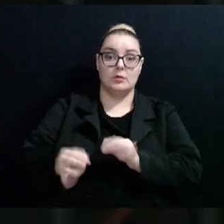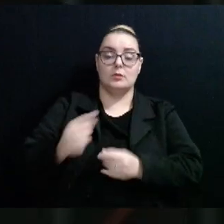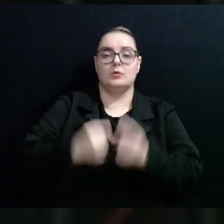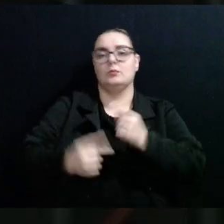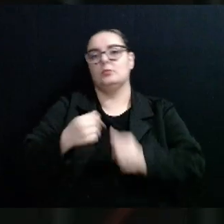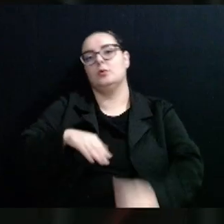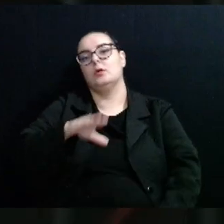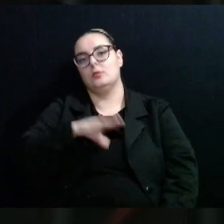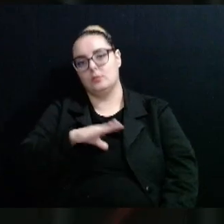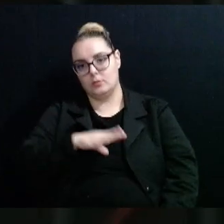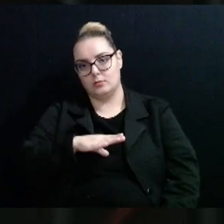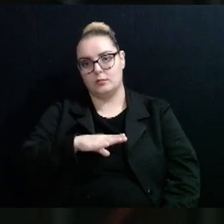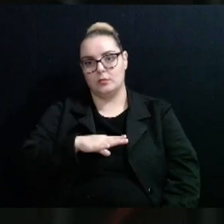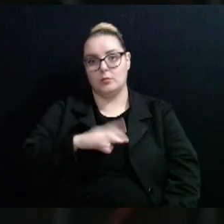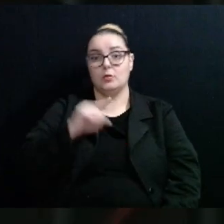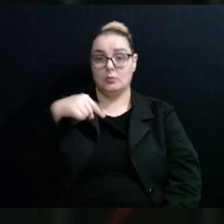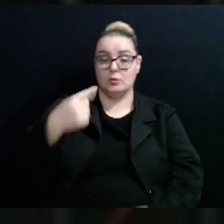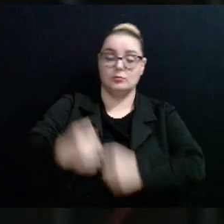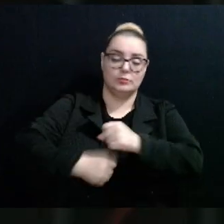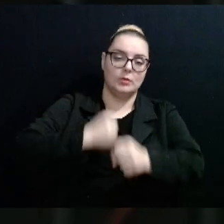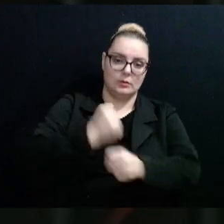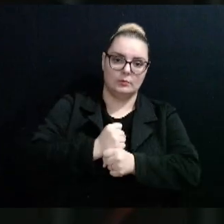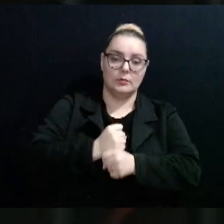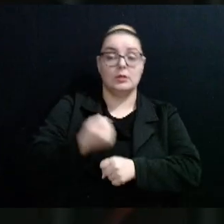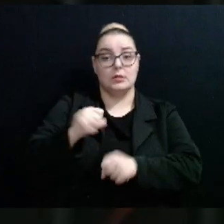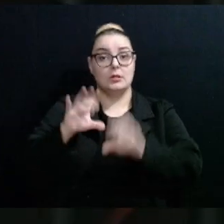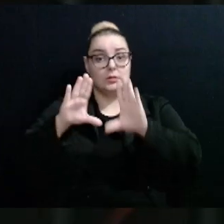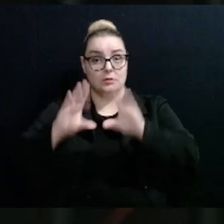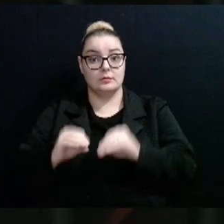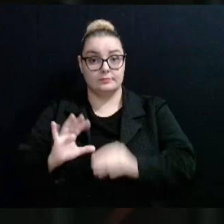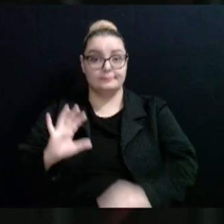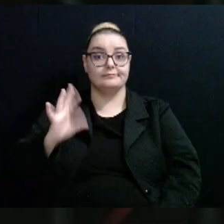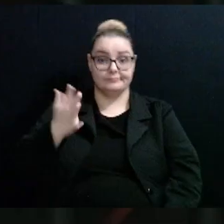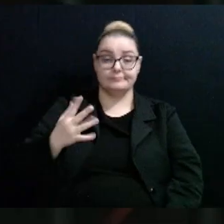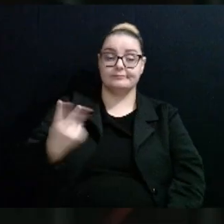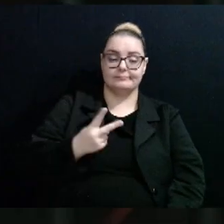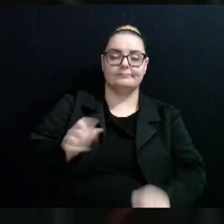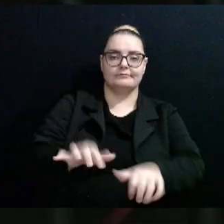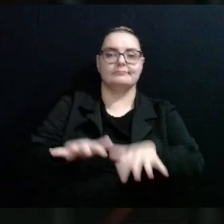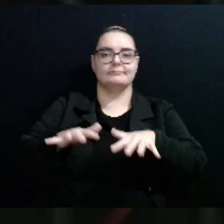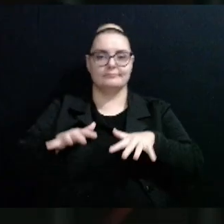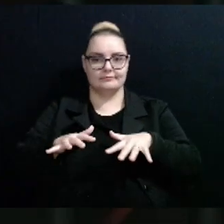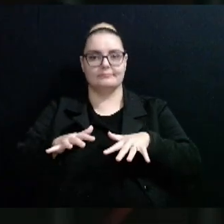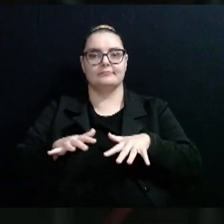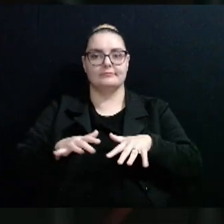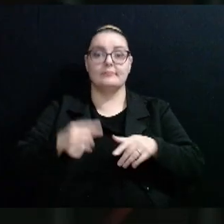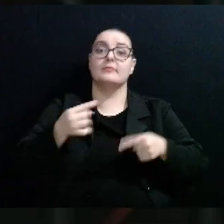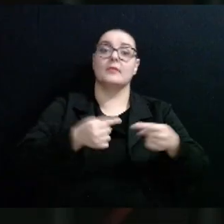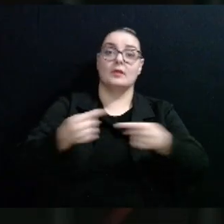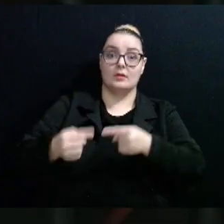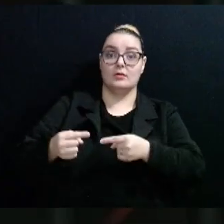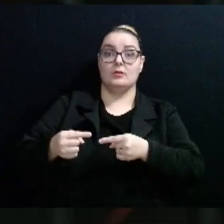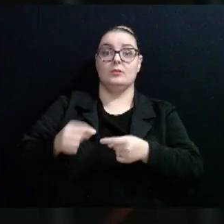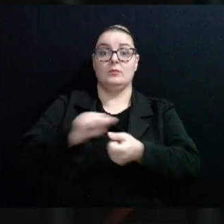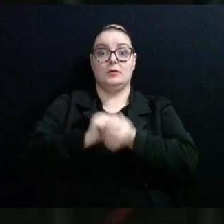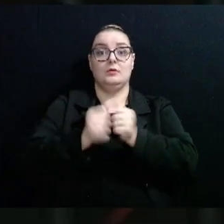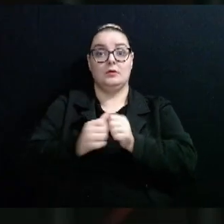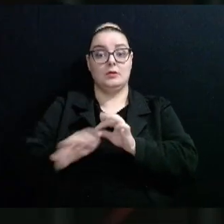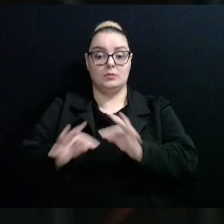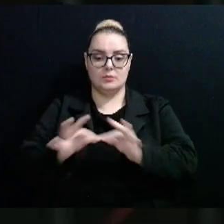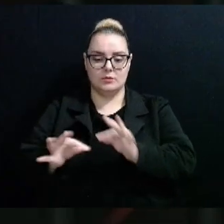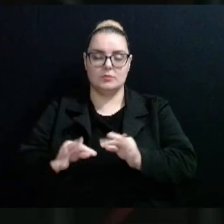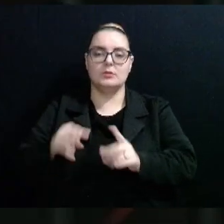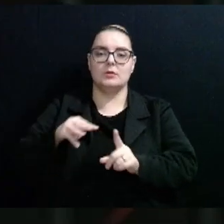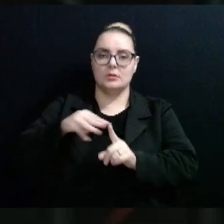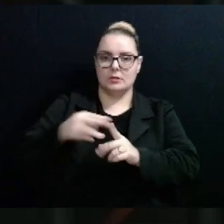do próximo ano. E às 8 da noite acontece a segunda audiência pública, que vai discutir ajustes técnicos nas metas fiscais